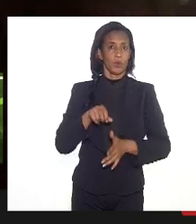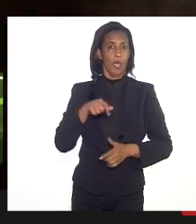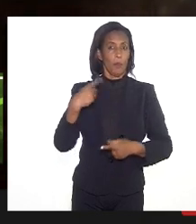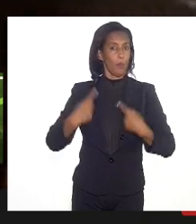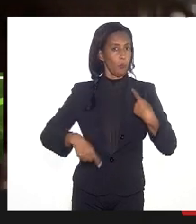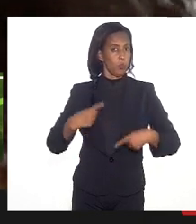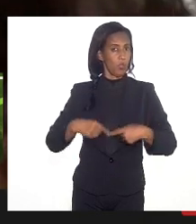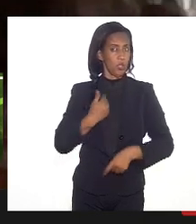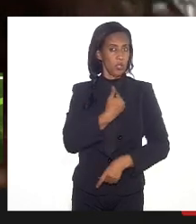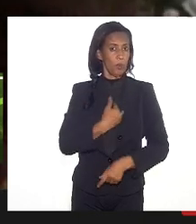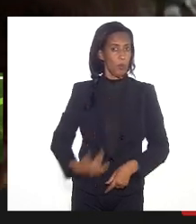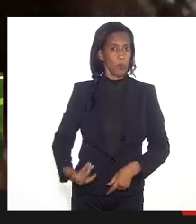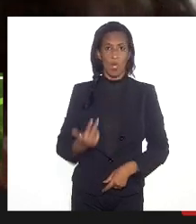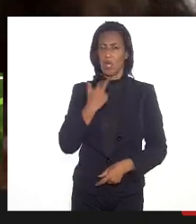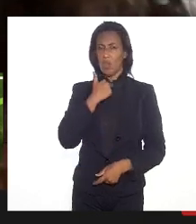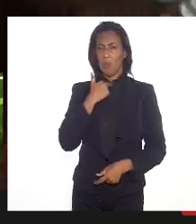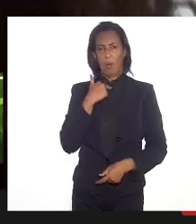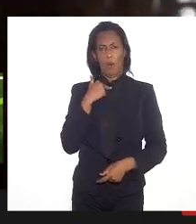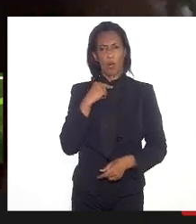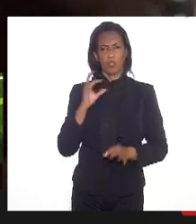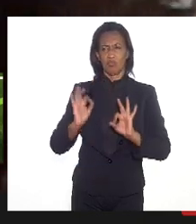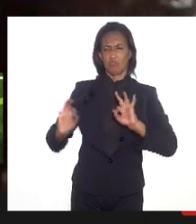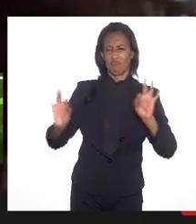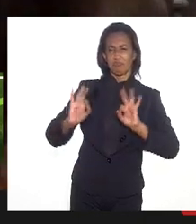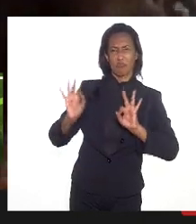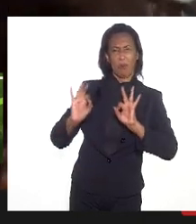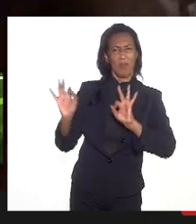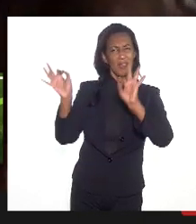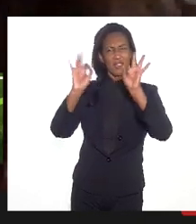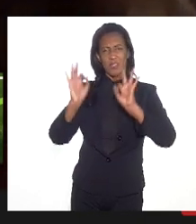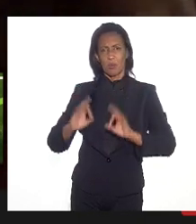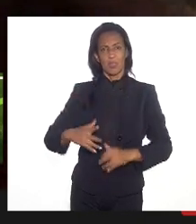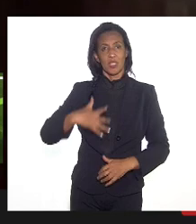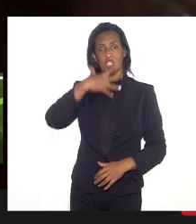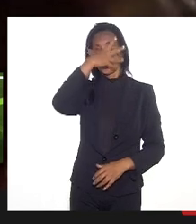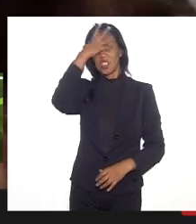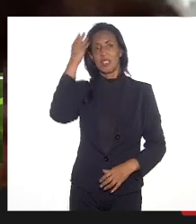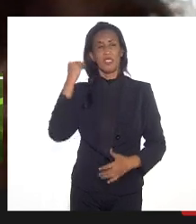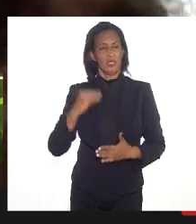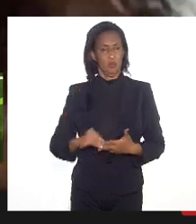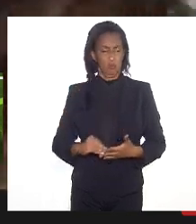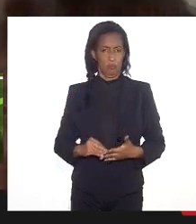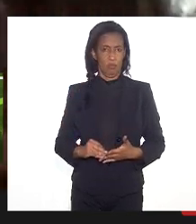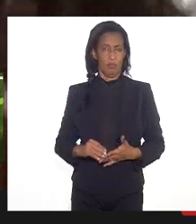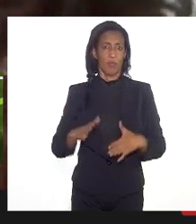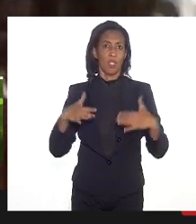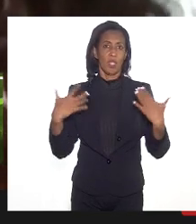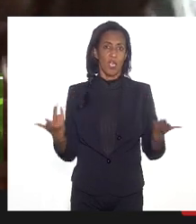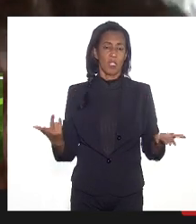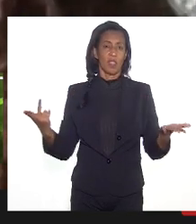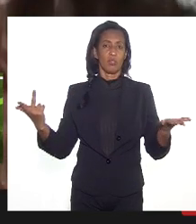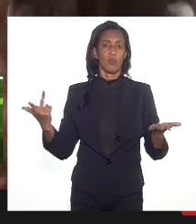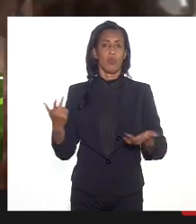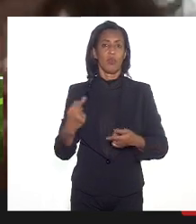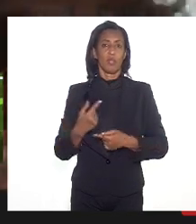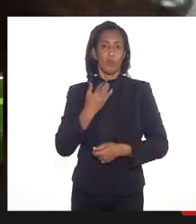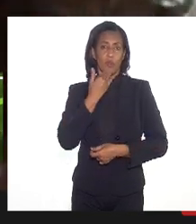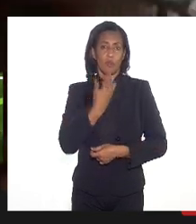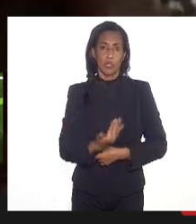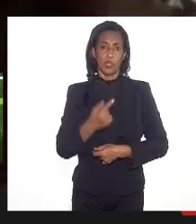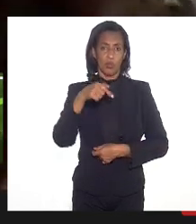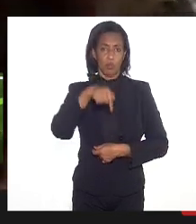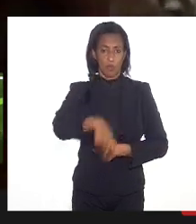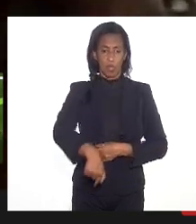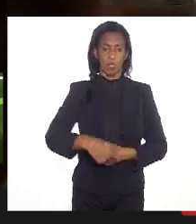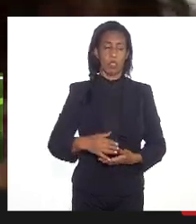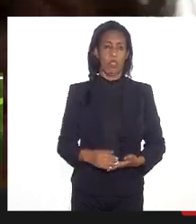não pode, em hipótese alguma, ser esquecido. E aí passa por isso que foi reivindicado aqui, né,